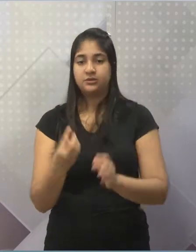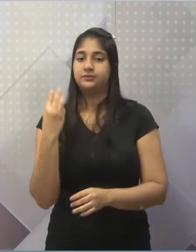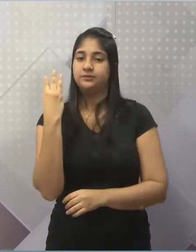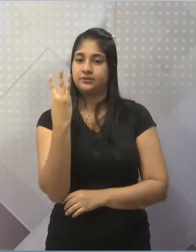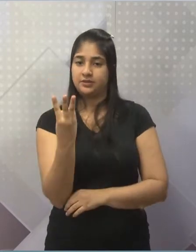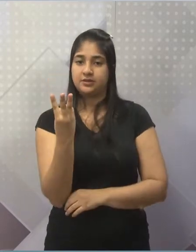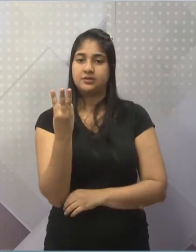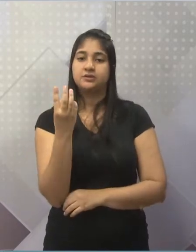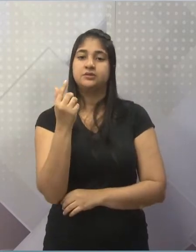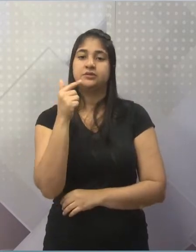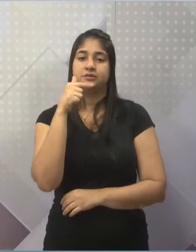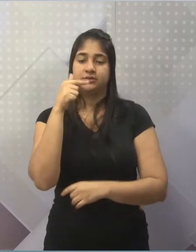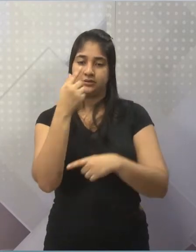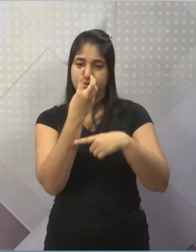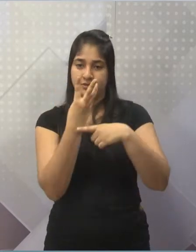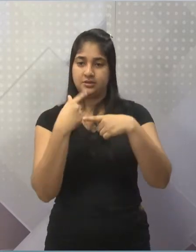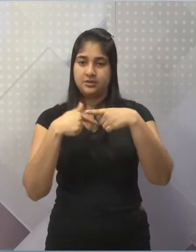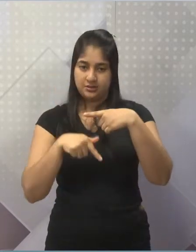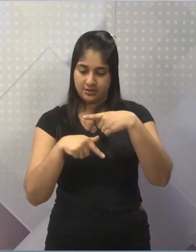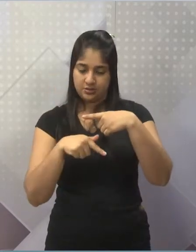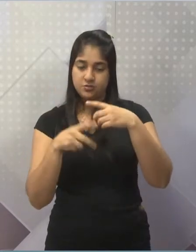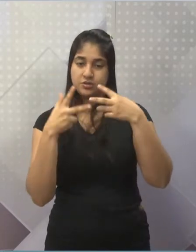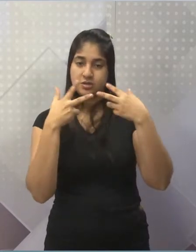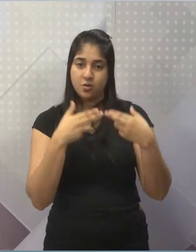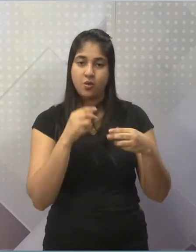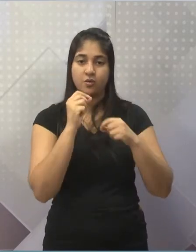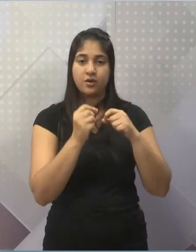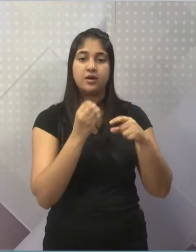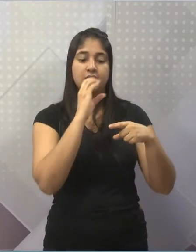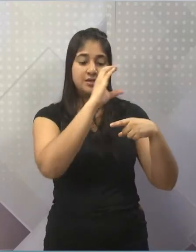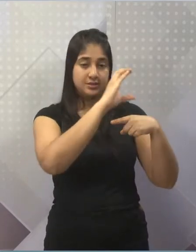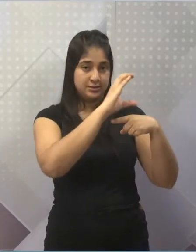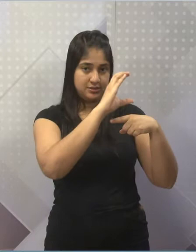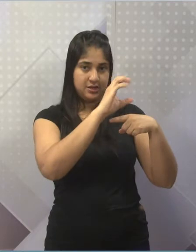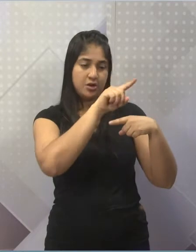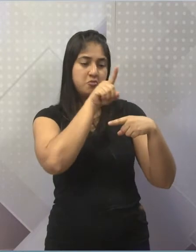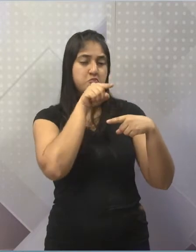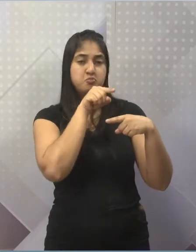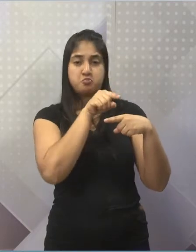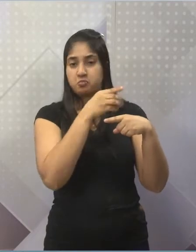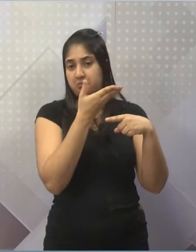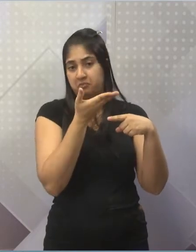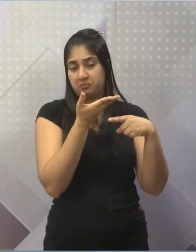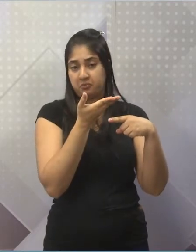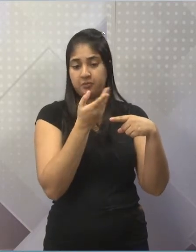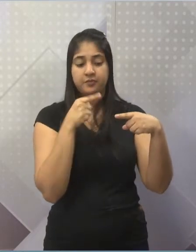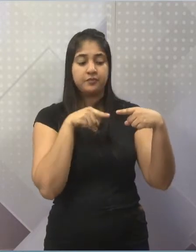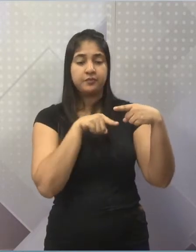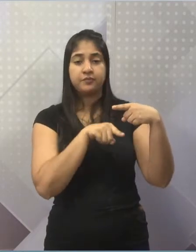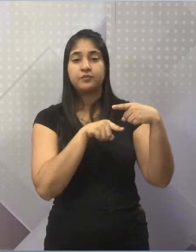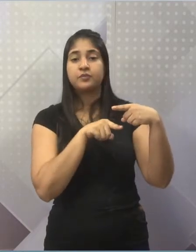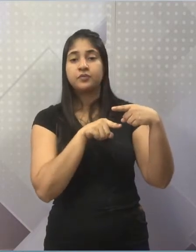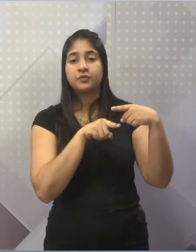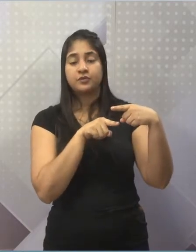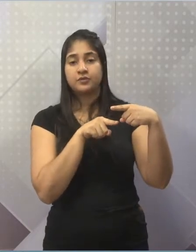3 sétimos igual a C, que é o valor que eu não tenho,